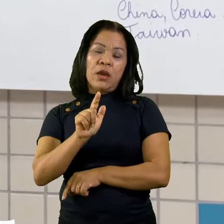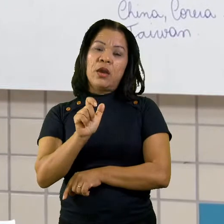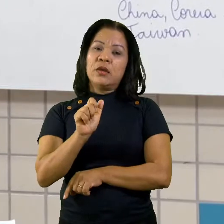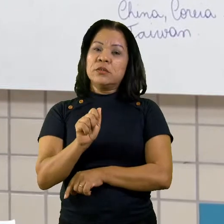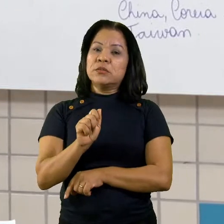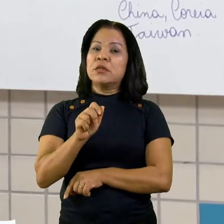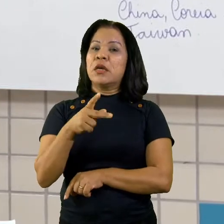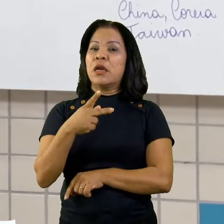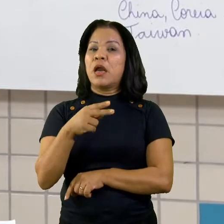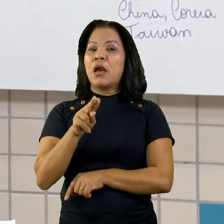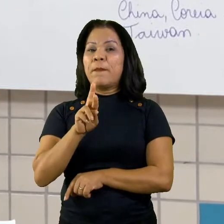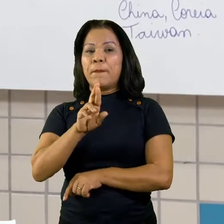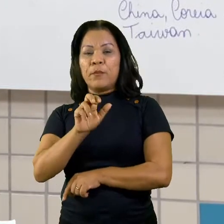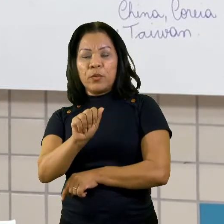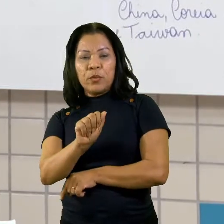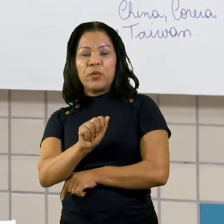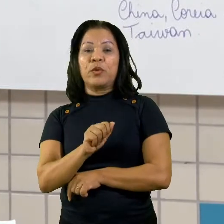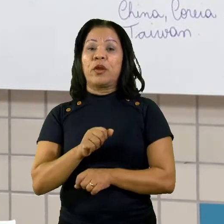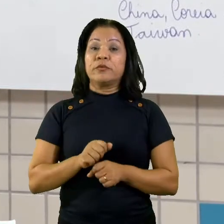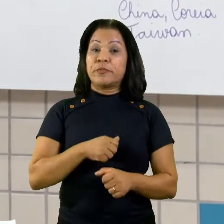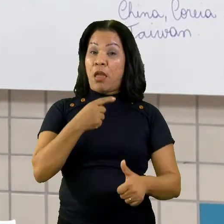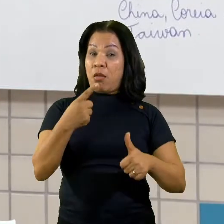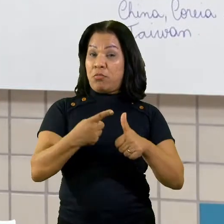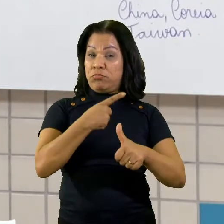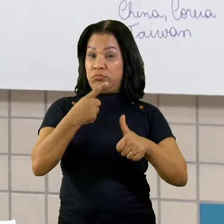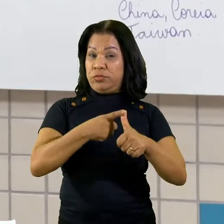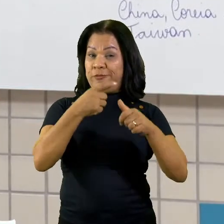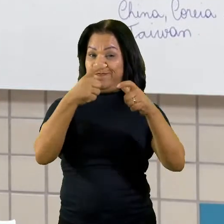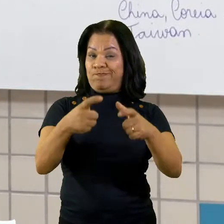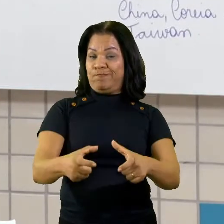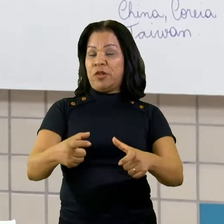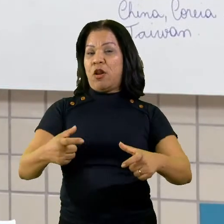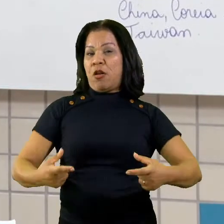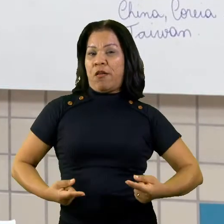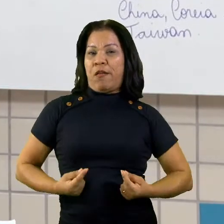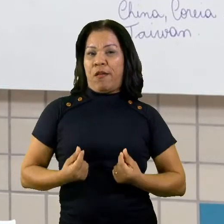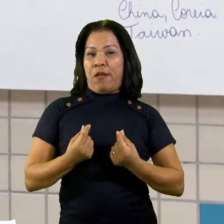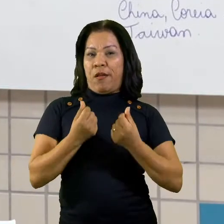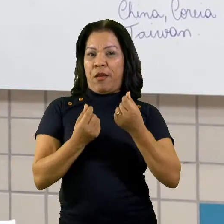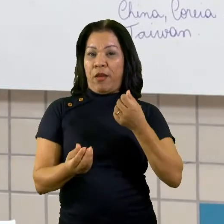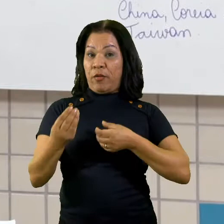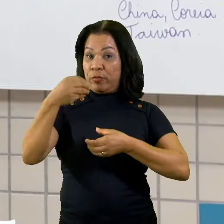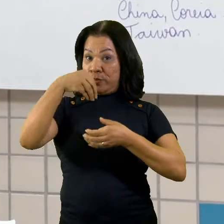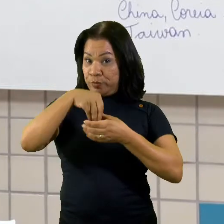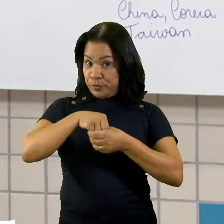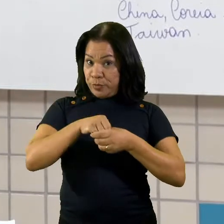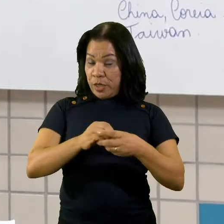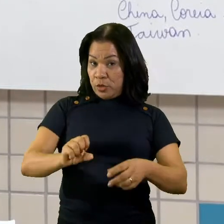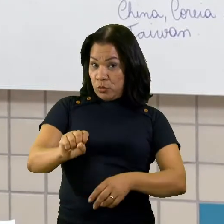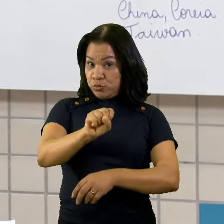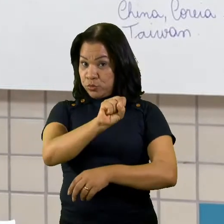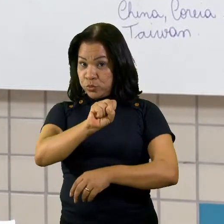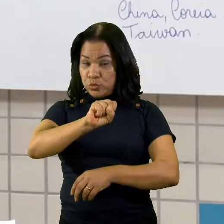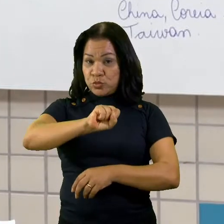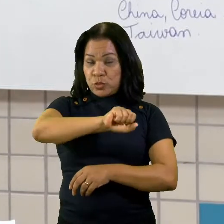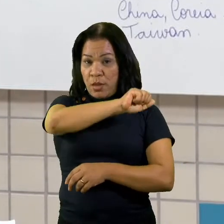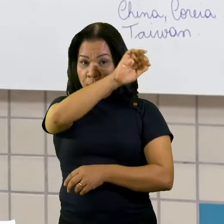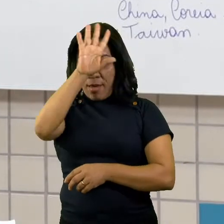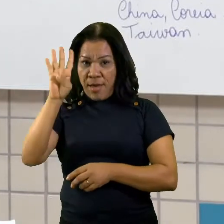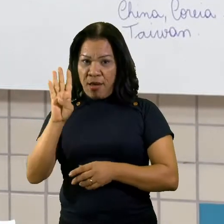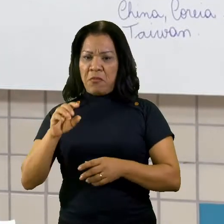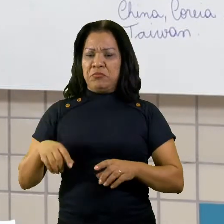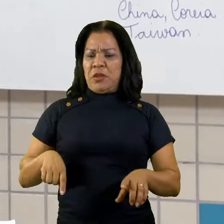o principal local econômico dentro do Sudeste Asiático. Lá eles têm alto índice de vida, uma